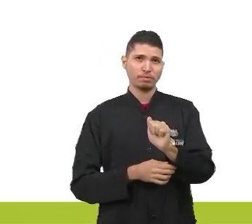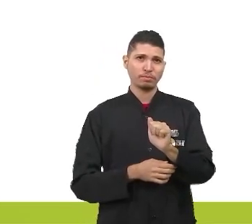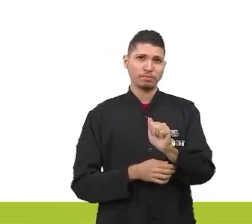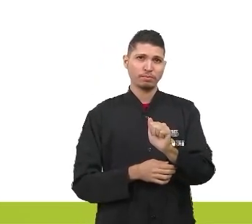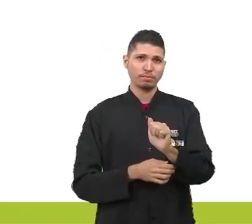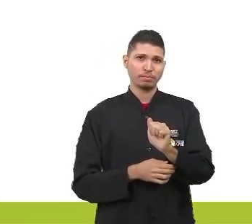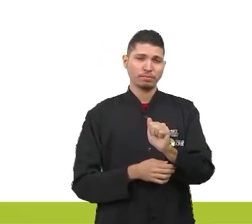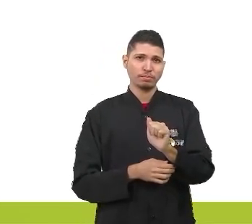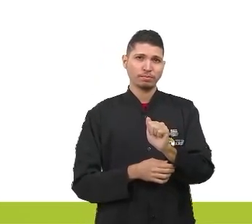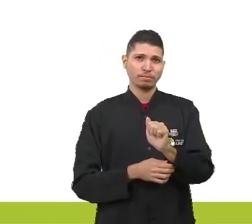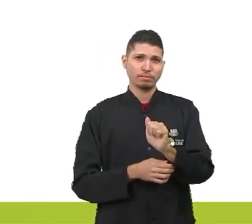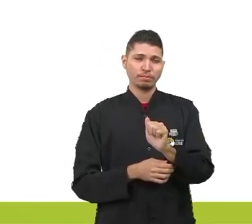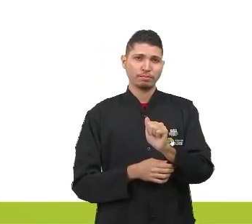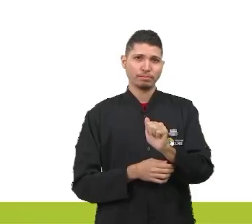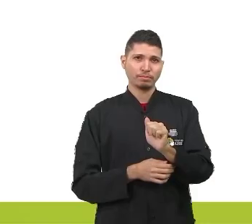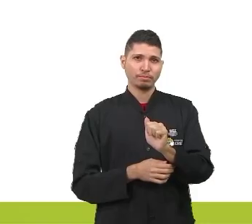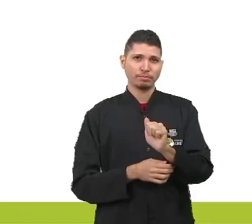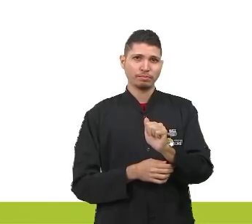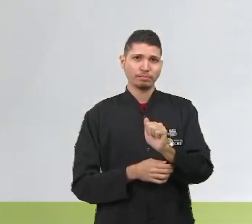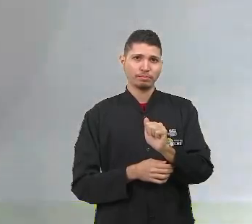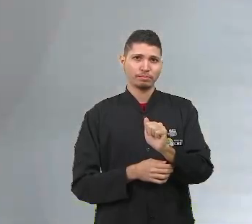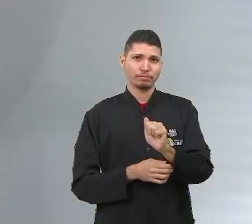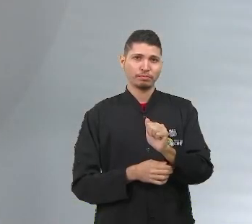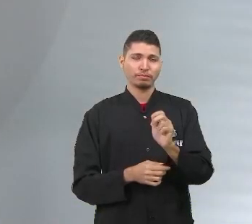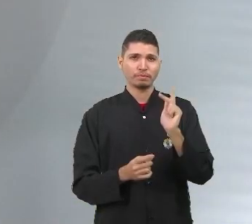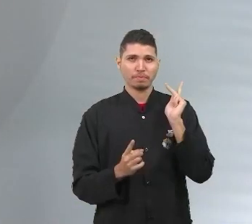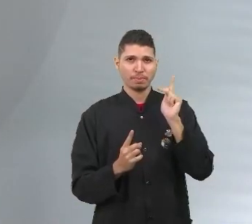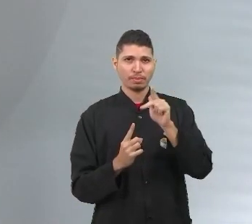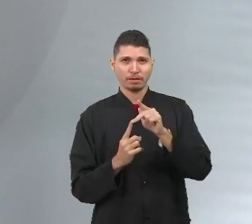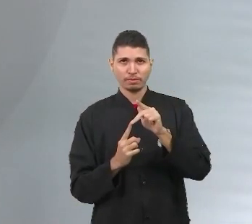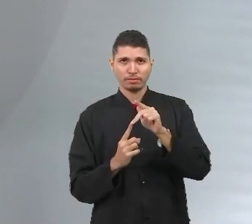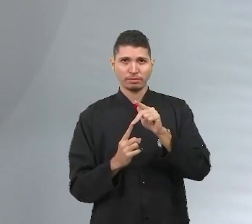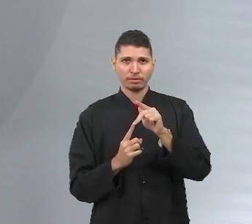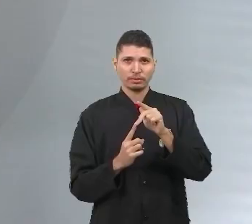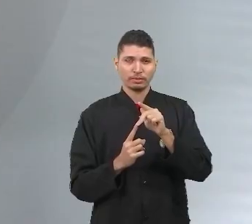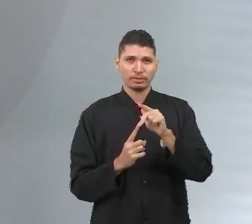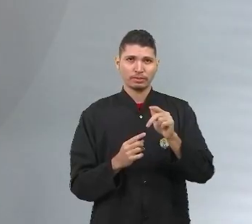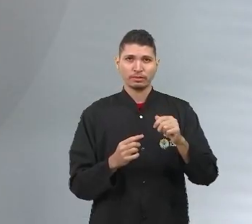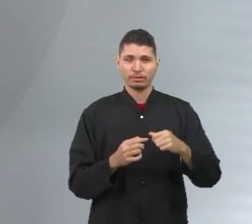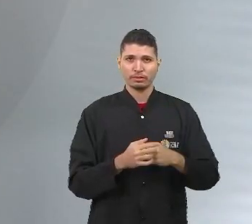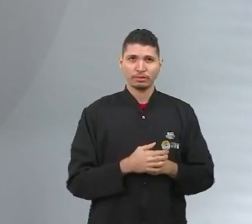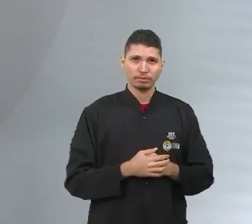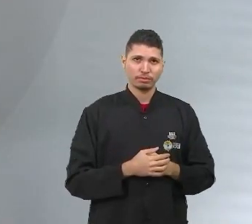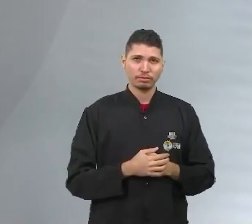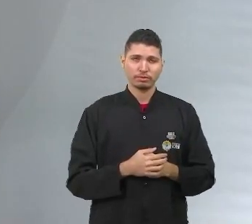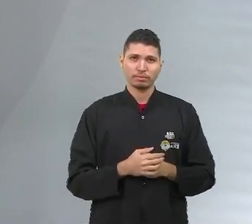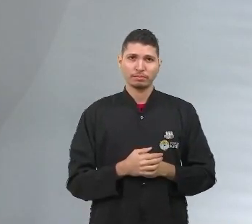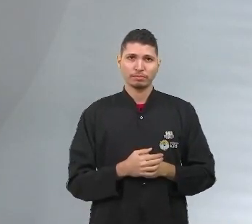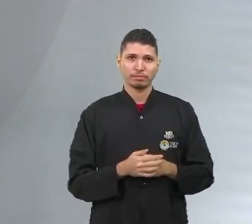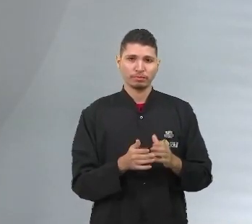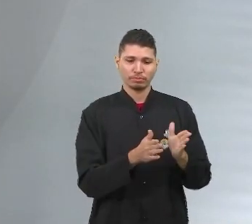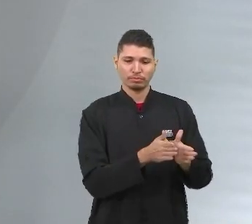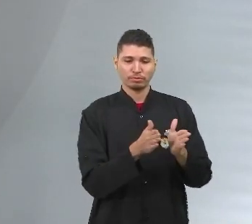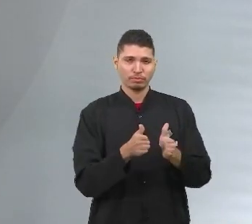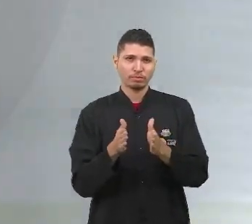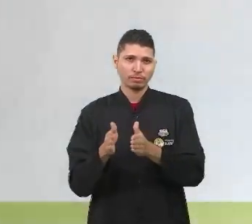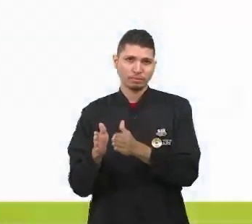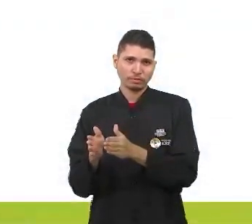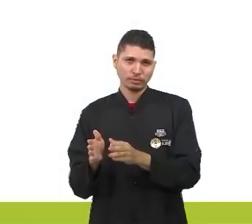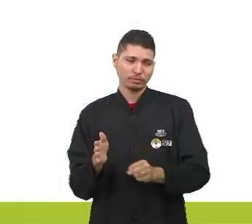para a sequência dos aminoácidos a serem incorporados. Ok? Então tá, deixa eu